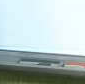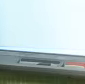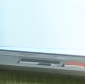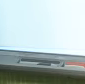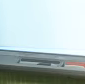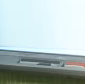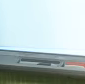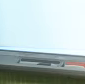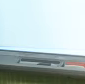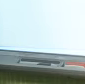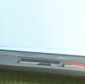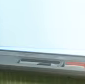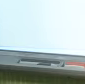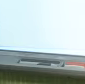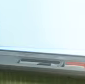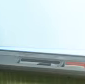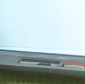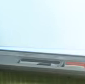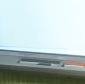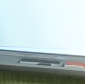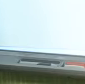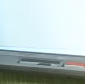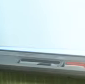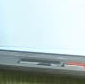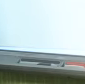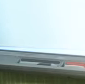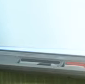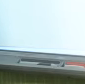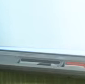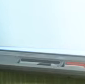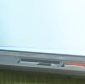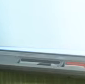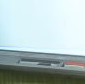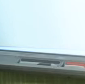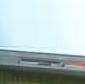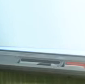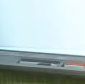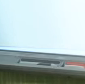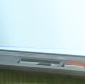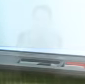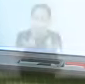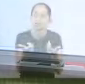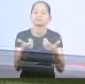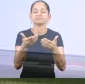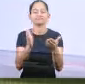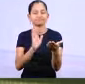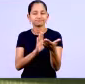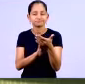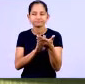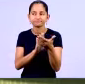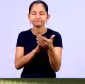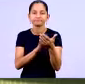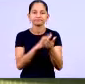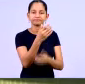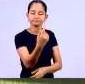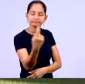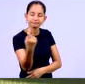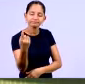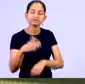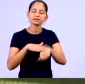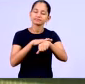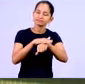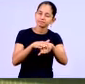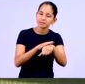na tentativa de acertar as questões, isso é muito bom. Então, já de antemão, eu parabenizo vocês que estavam